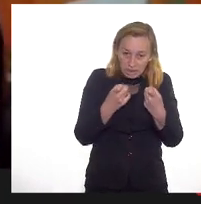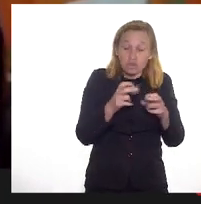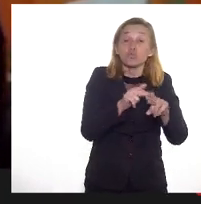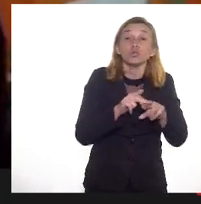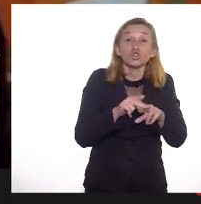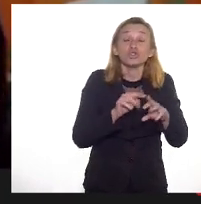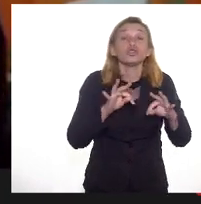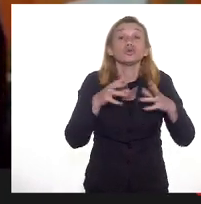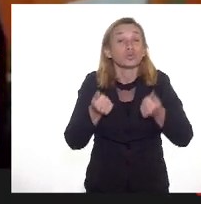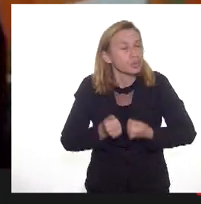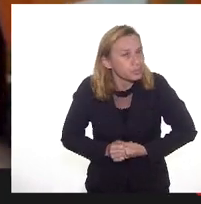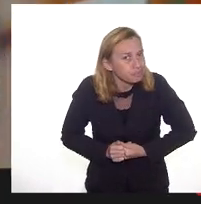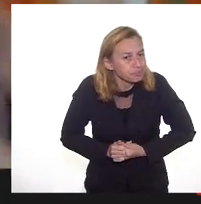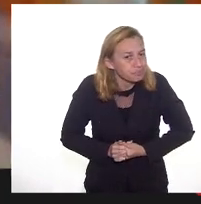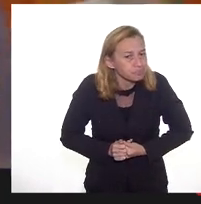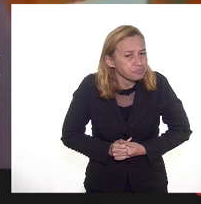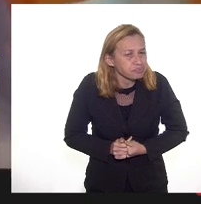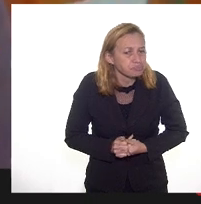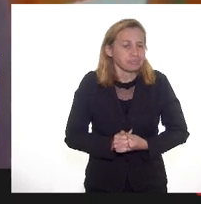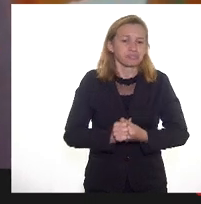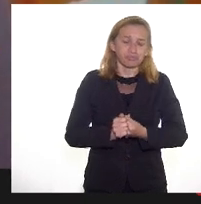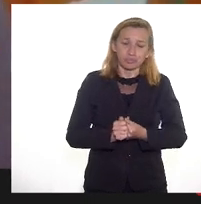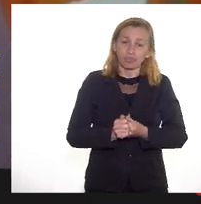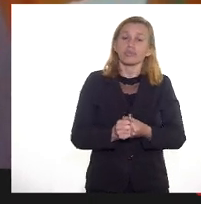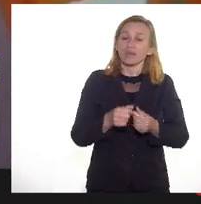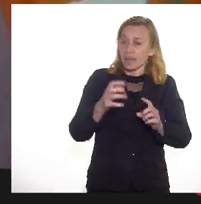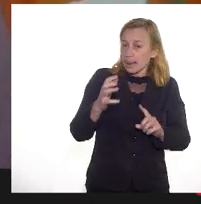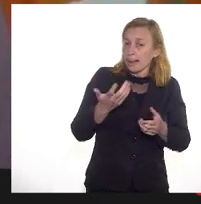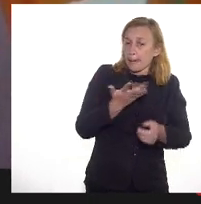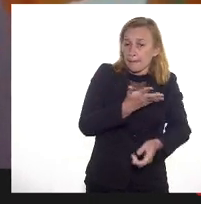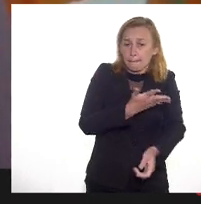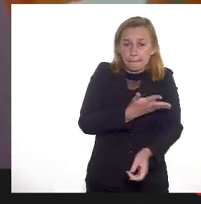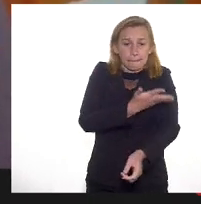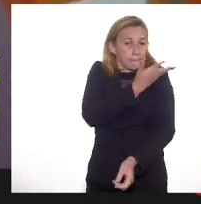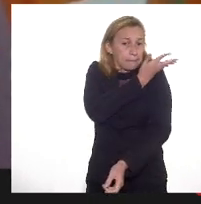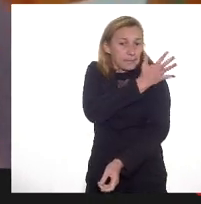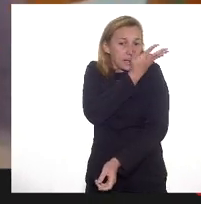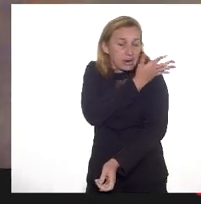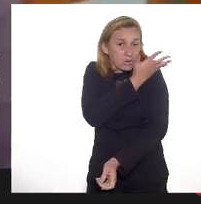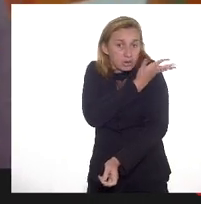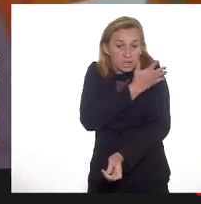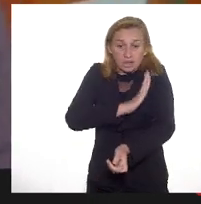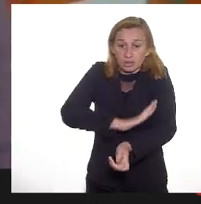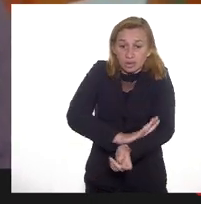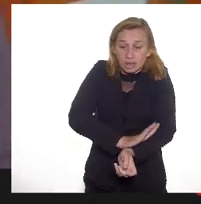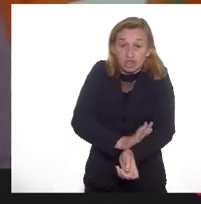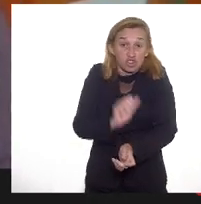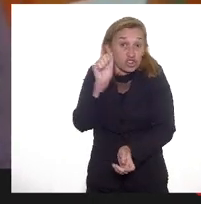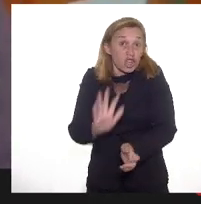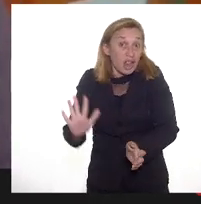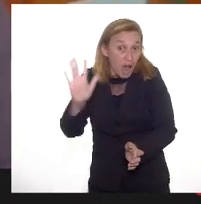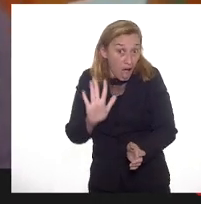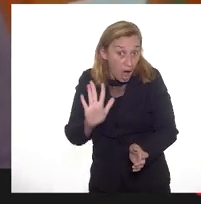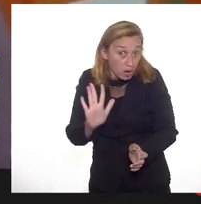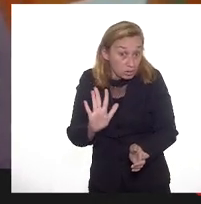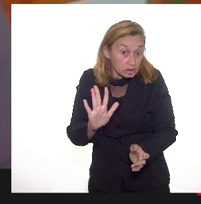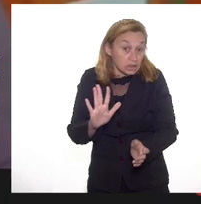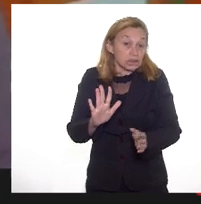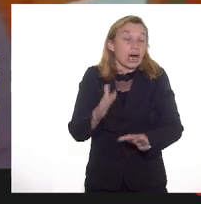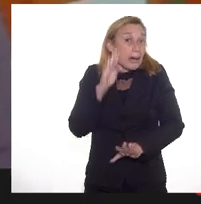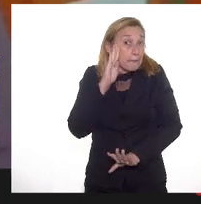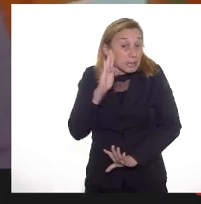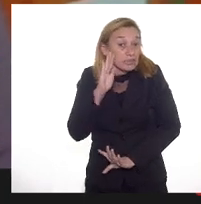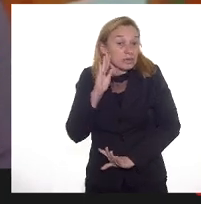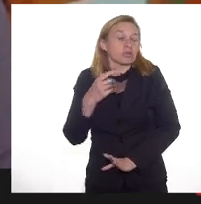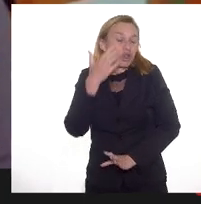né? Porque há o preconceito e a intolerância geral, né? Principalmente, eu sei que